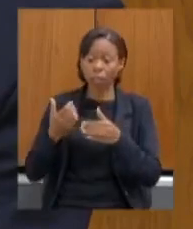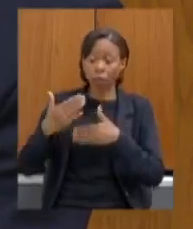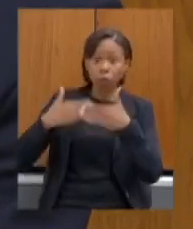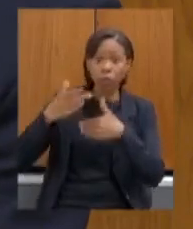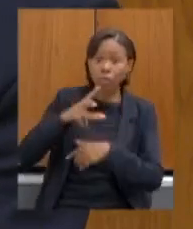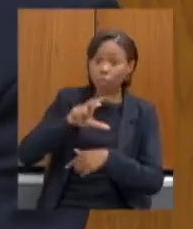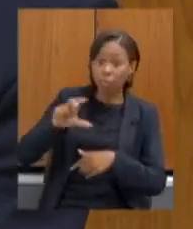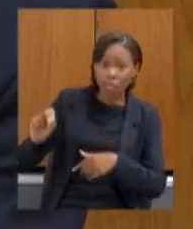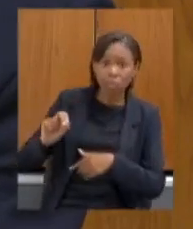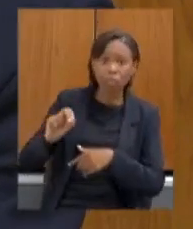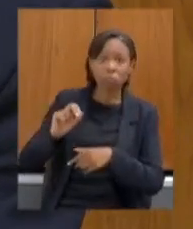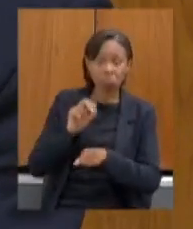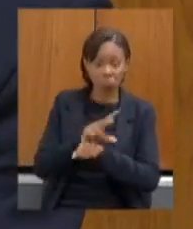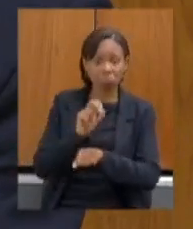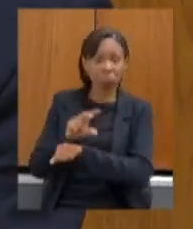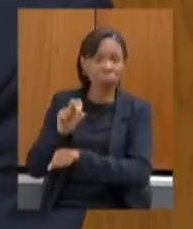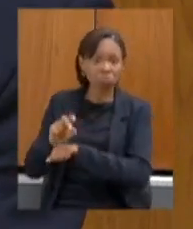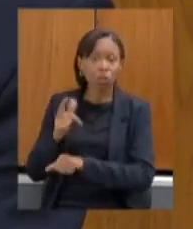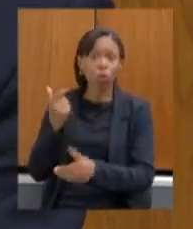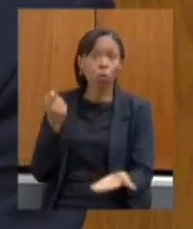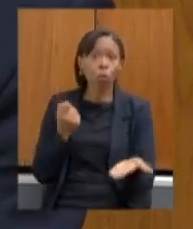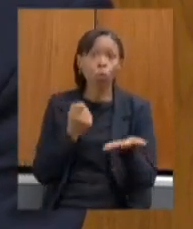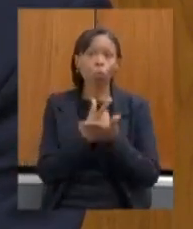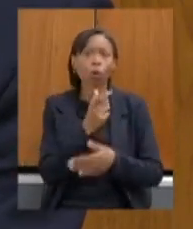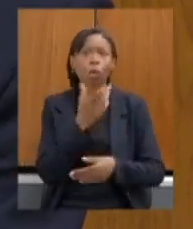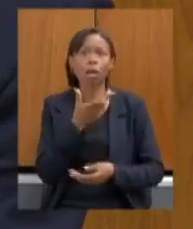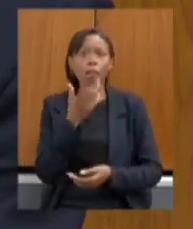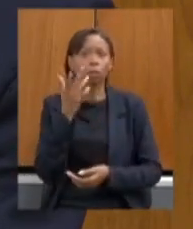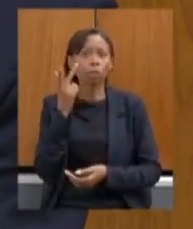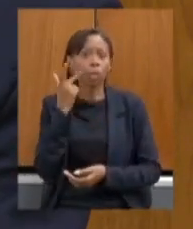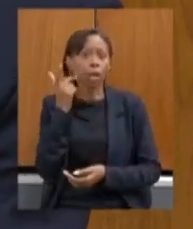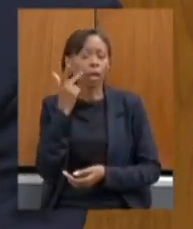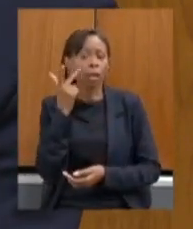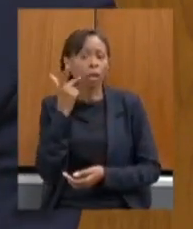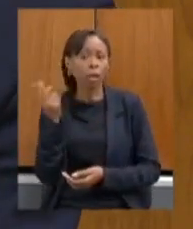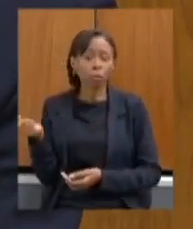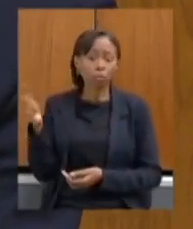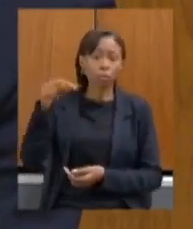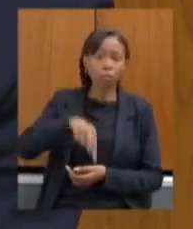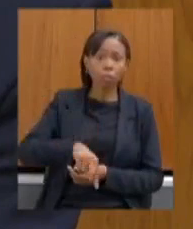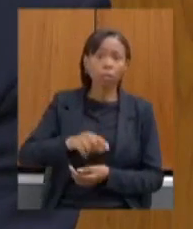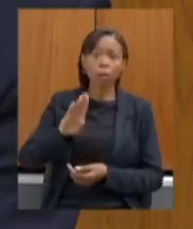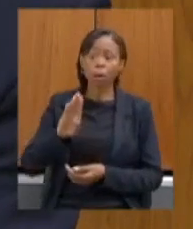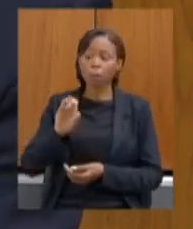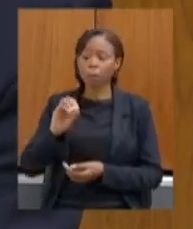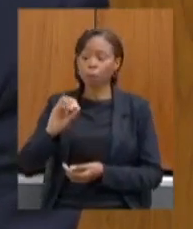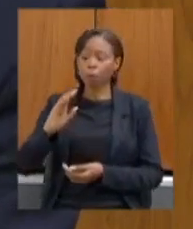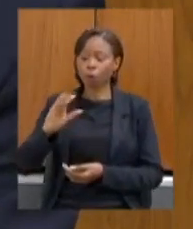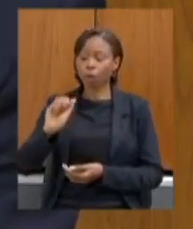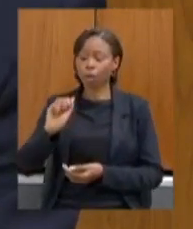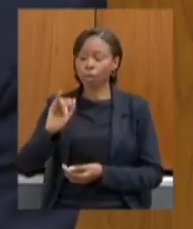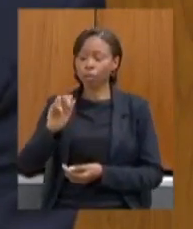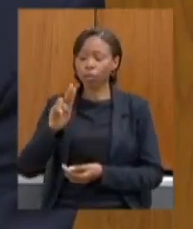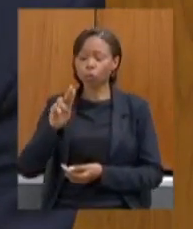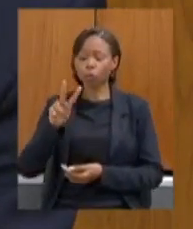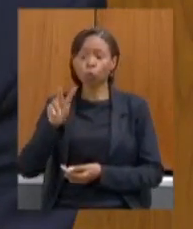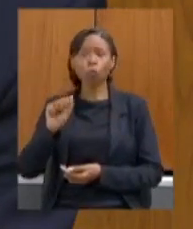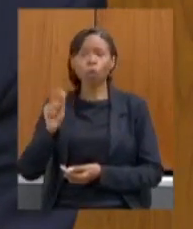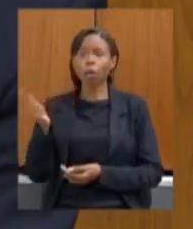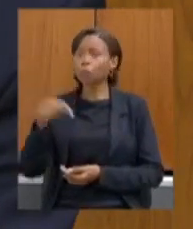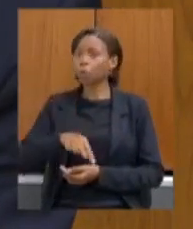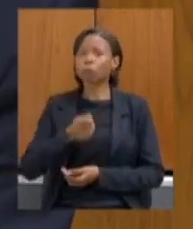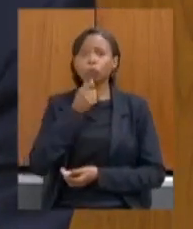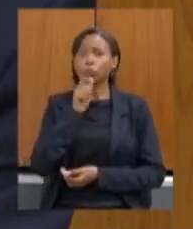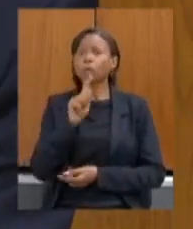um lá no Ceará, que gera 300 empregos, está querendo trazer do Ceará para Bocaiúva. Por que não trouxe ainda? Por